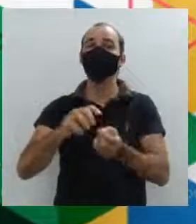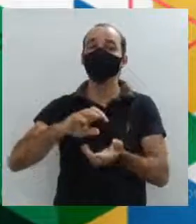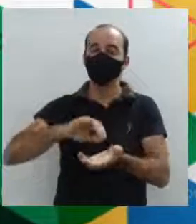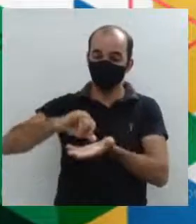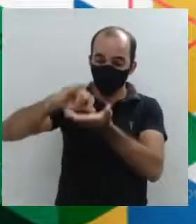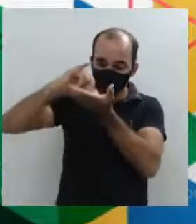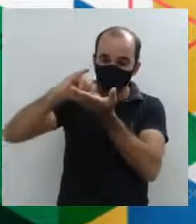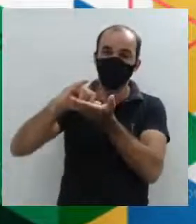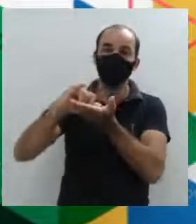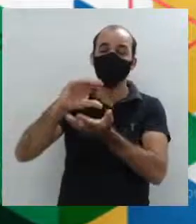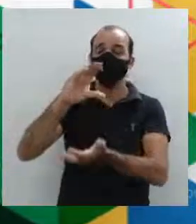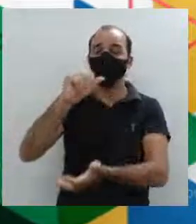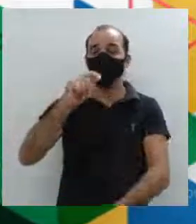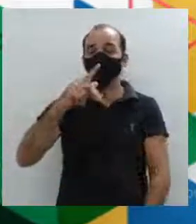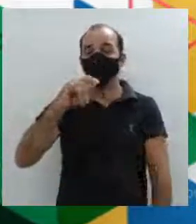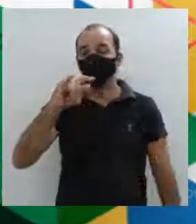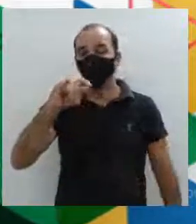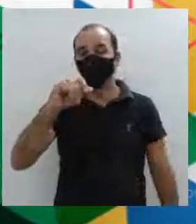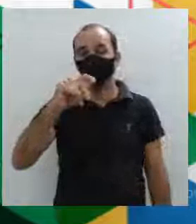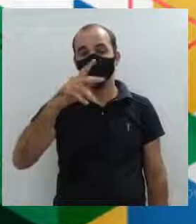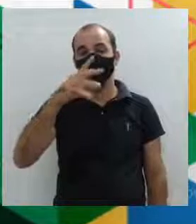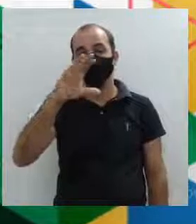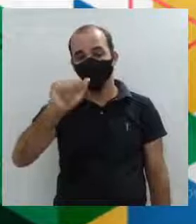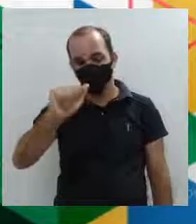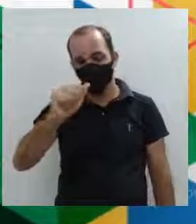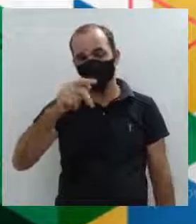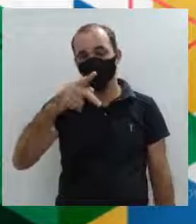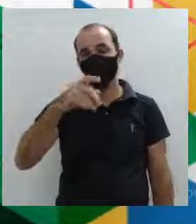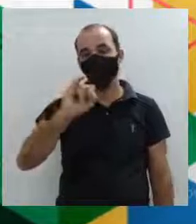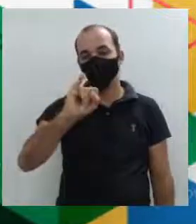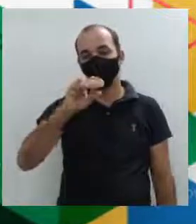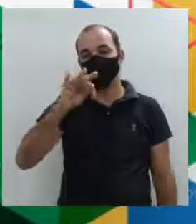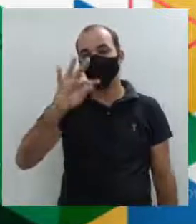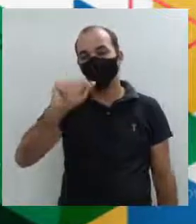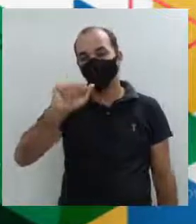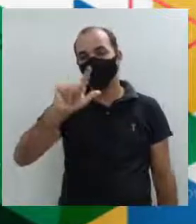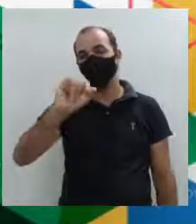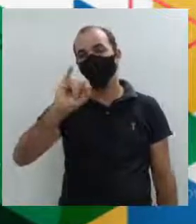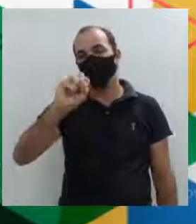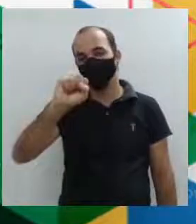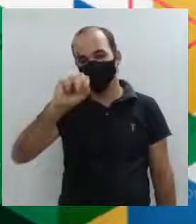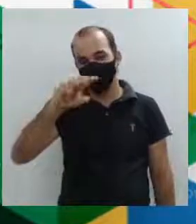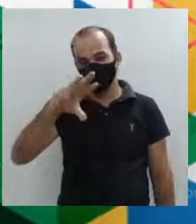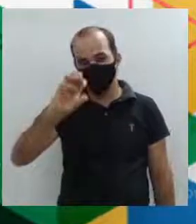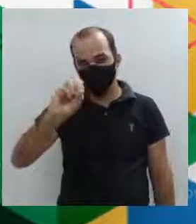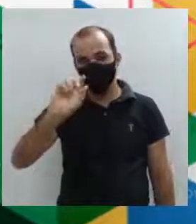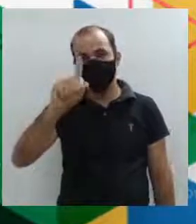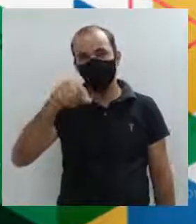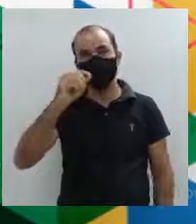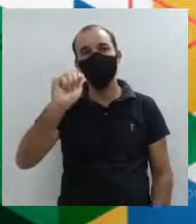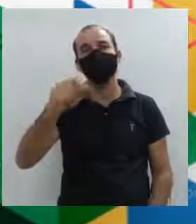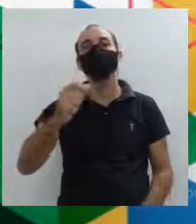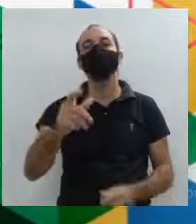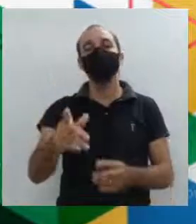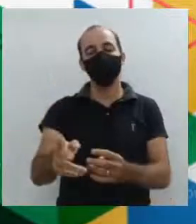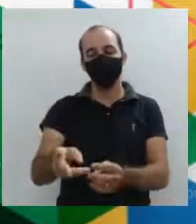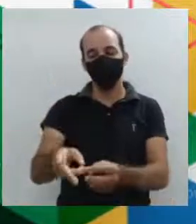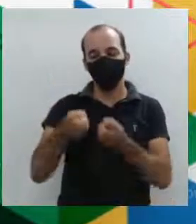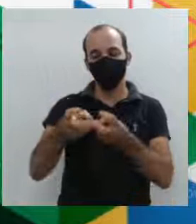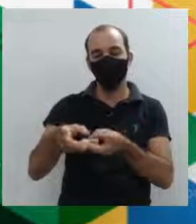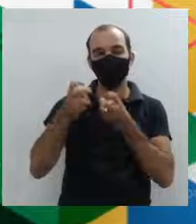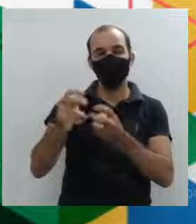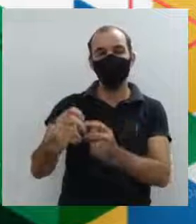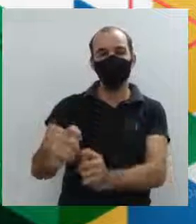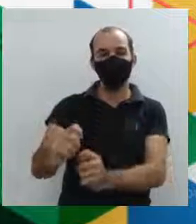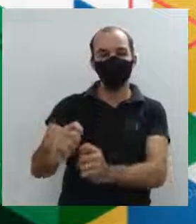O capitalismo, lembre-se que ela tem uma palavra que define o capitalismo, que é o lucro.